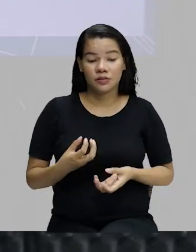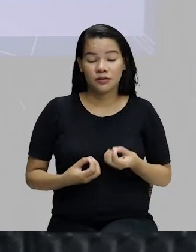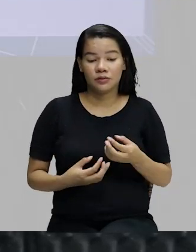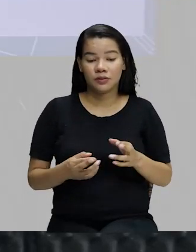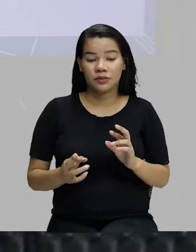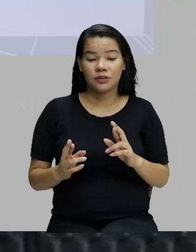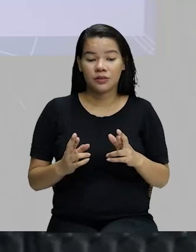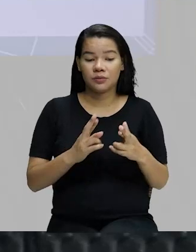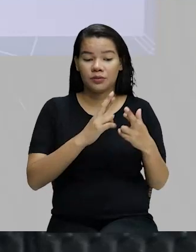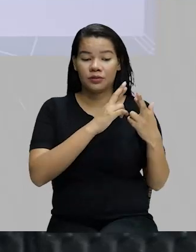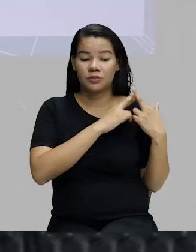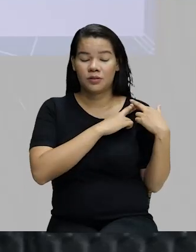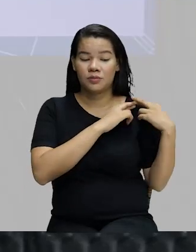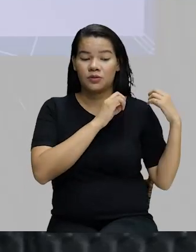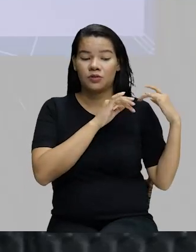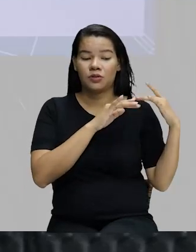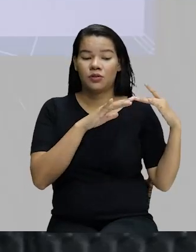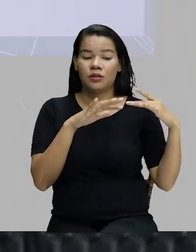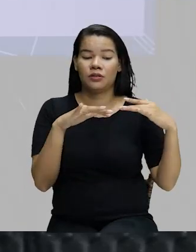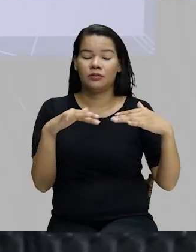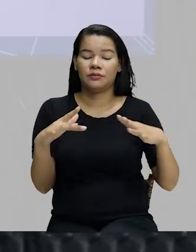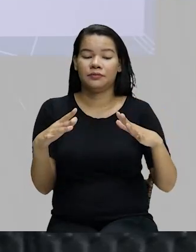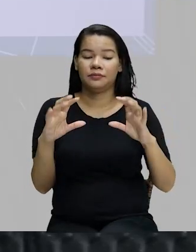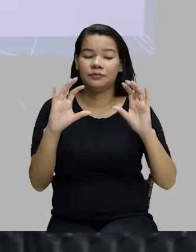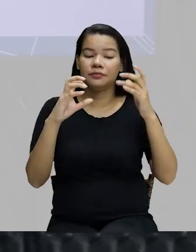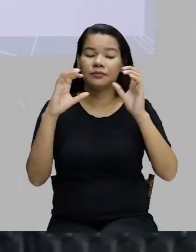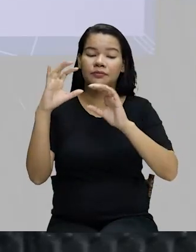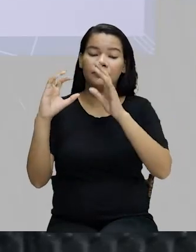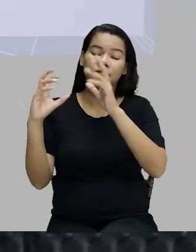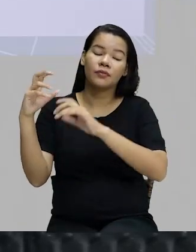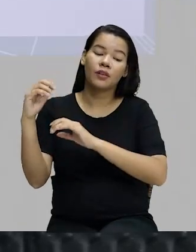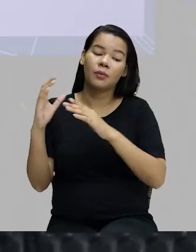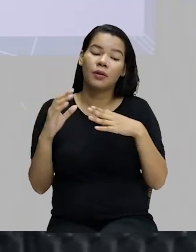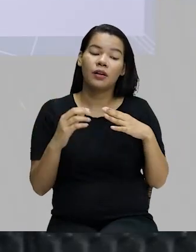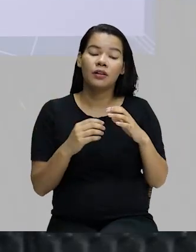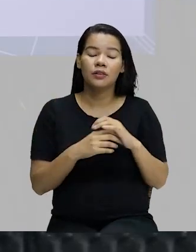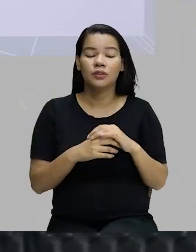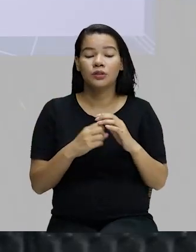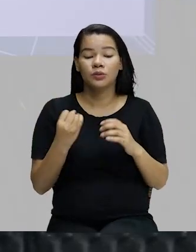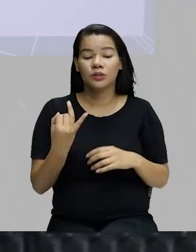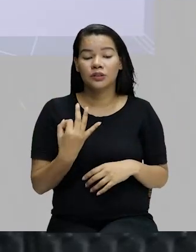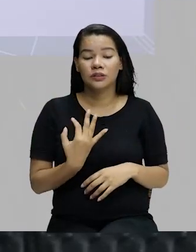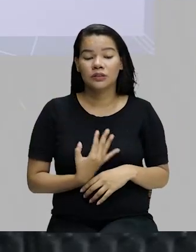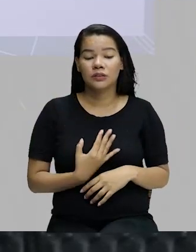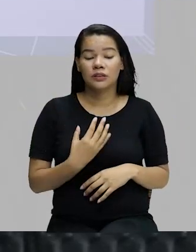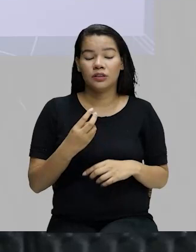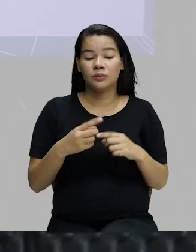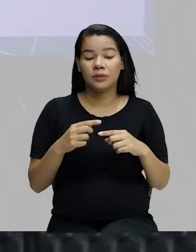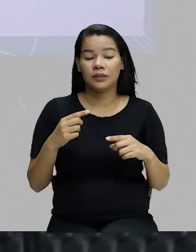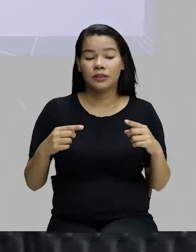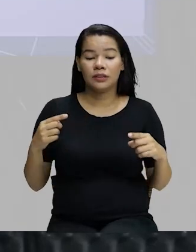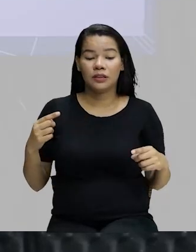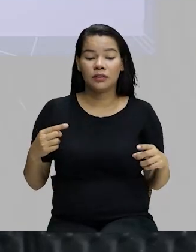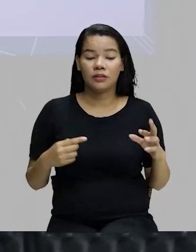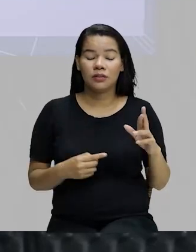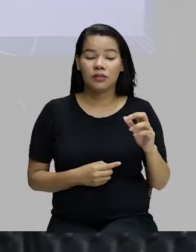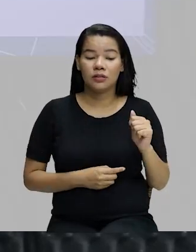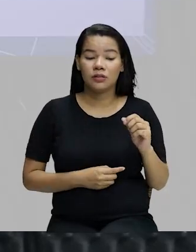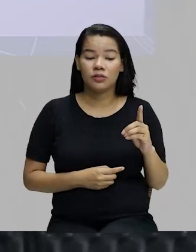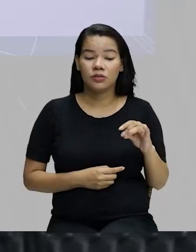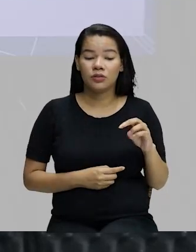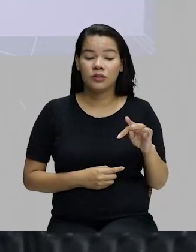atmosfera uma elevada quantidade de material radioativo. Show? Turma, ia acontecer